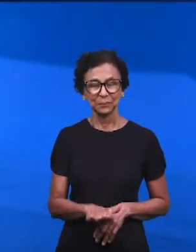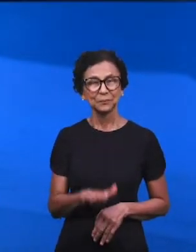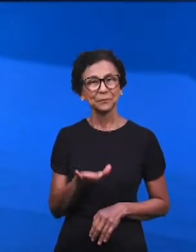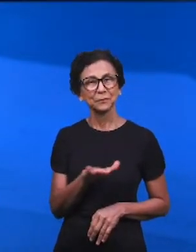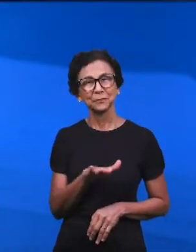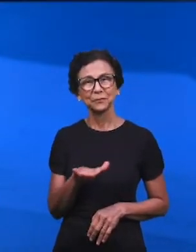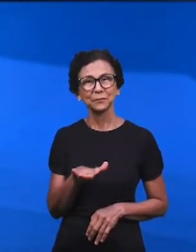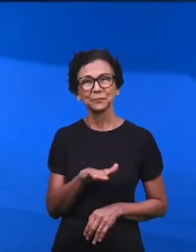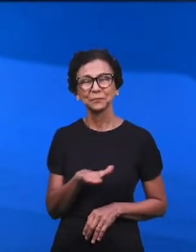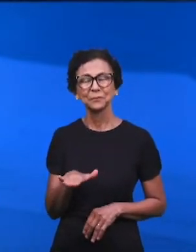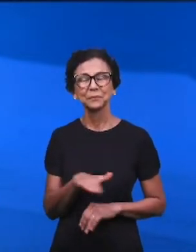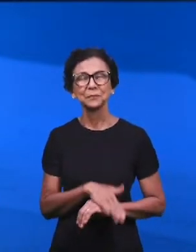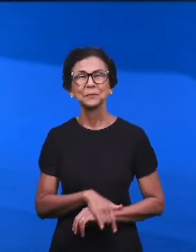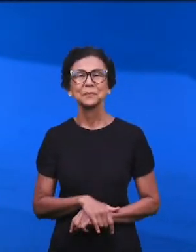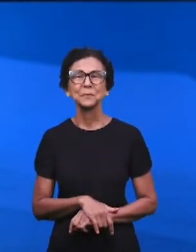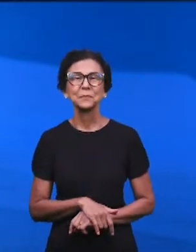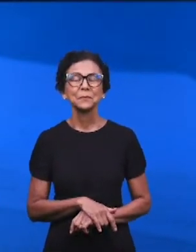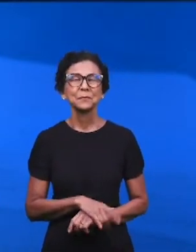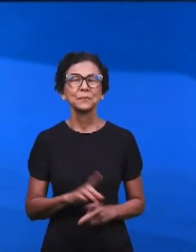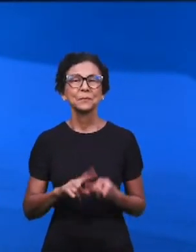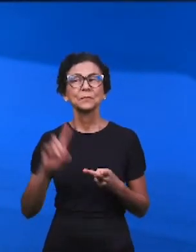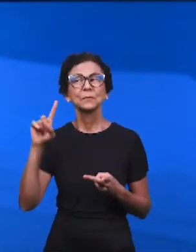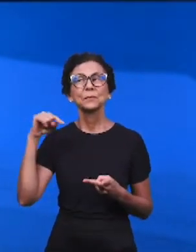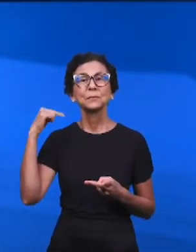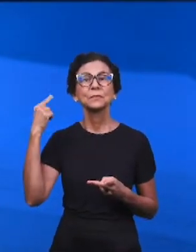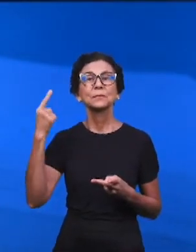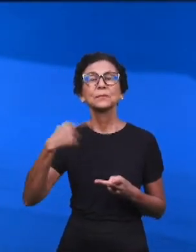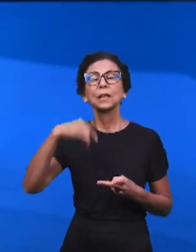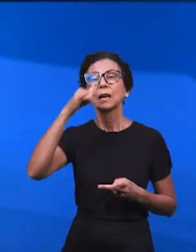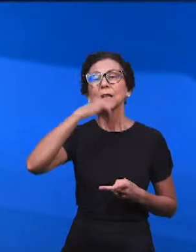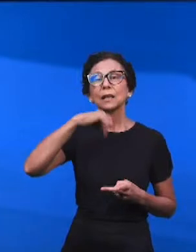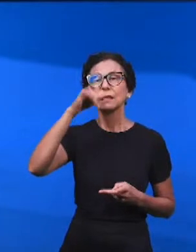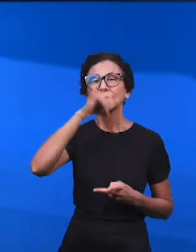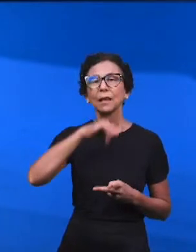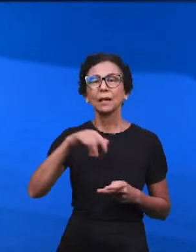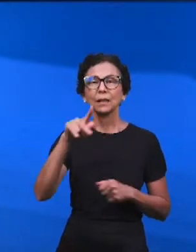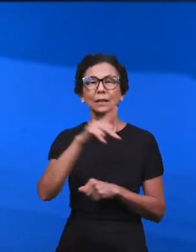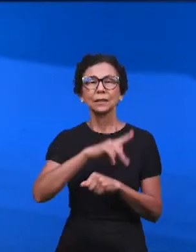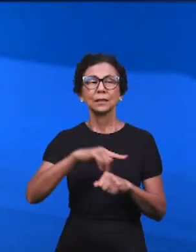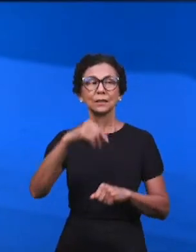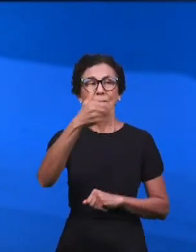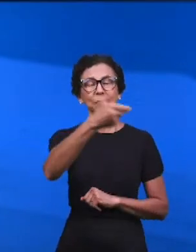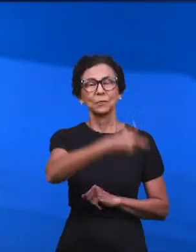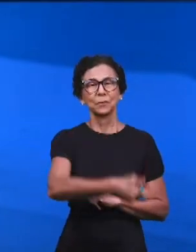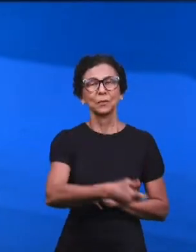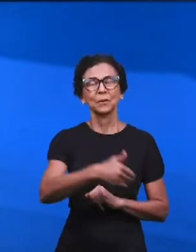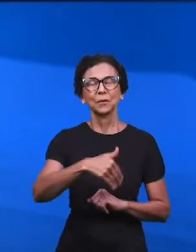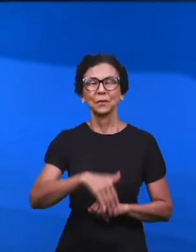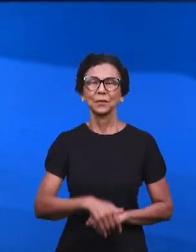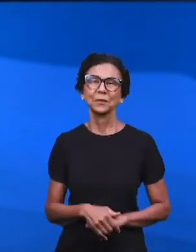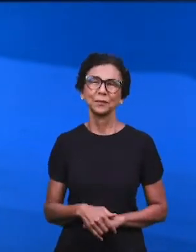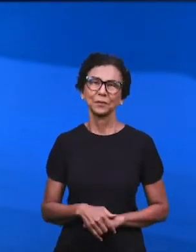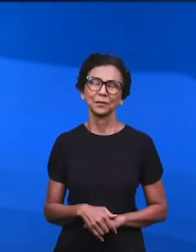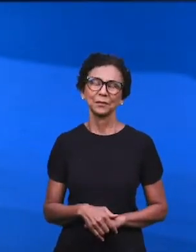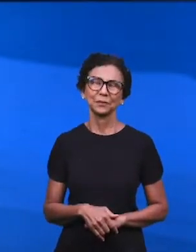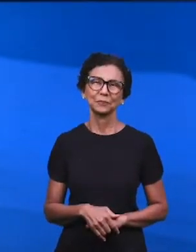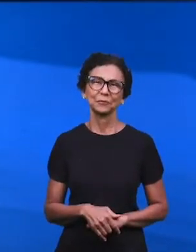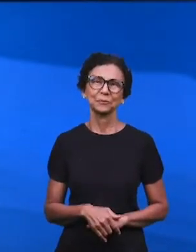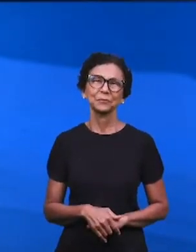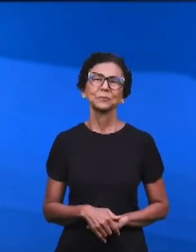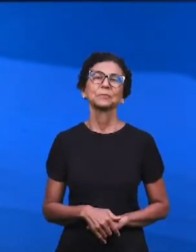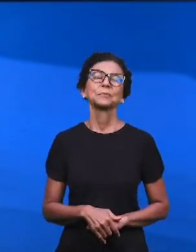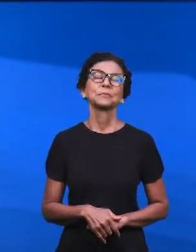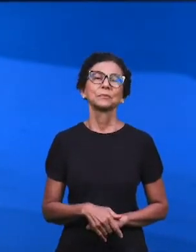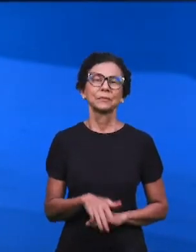igreja em Brasília, no Distrito Federal. E depois vamos lá para a Itália, onde nossos irmãos, nossos queridos irmãos da classe de intermediários,